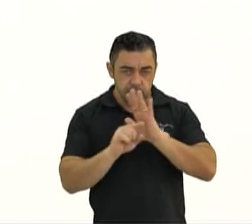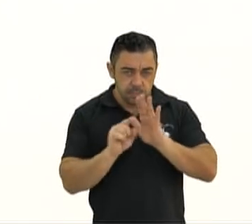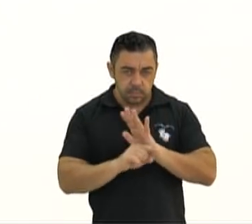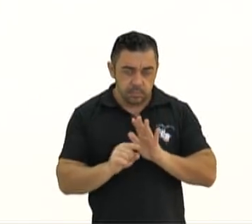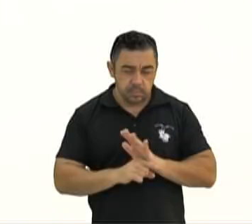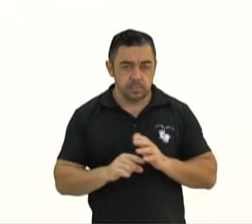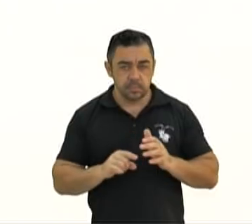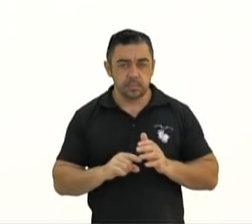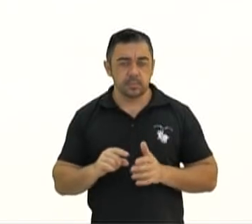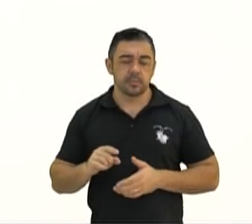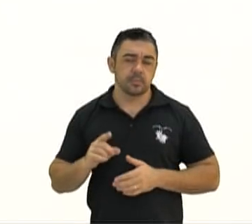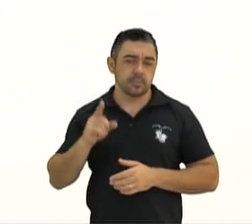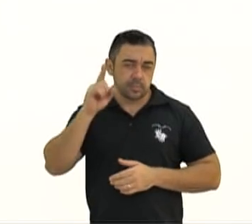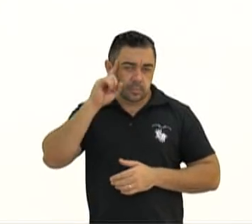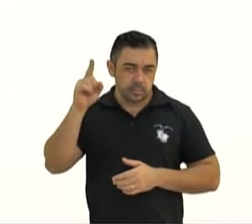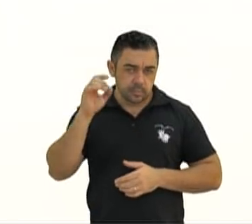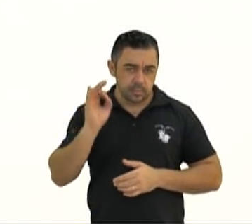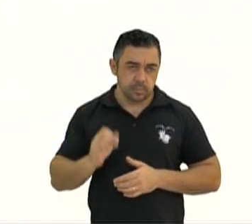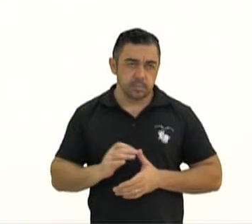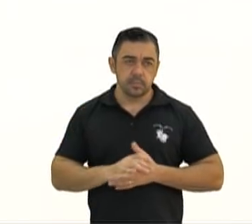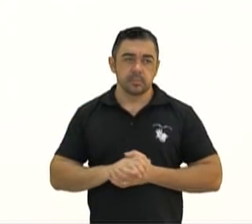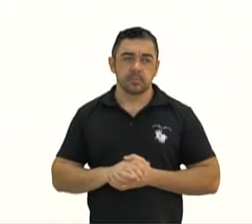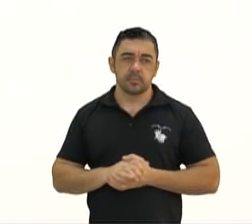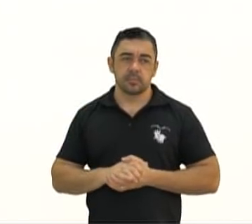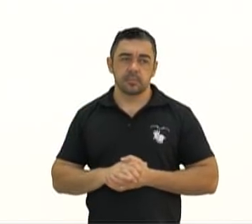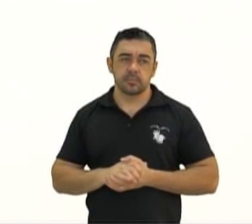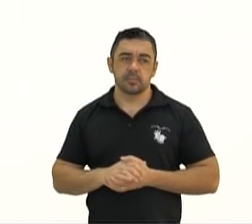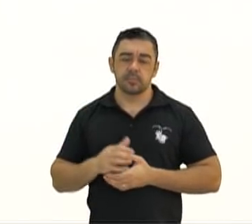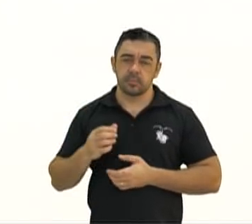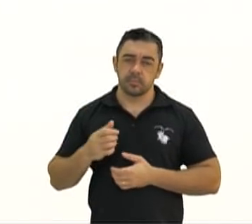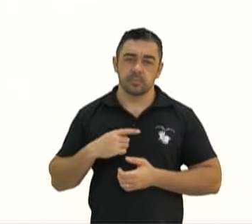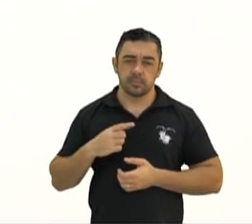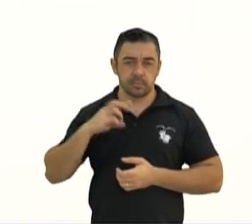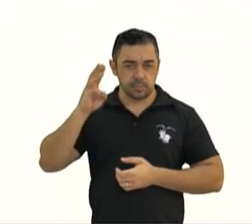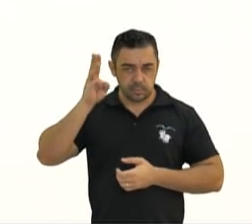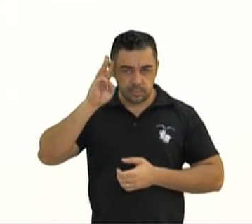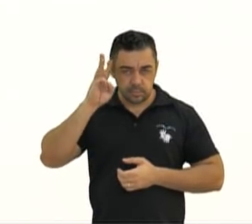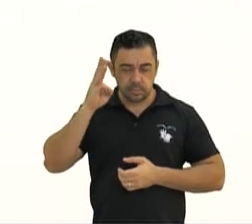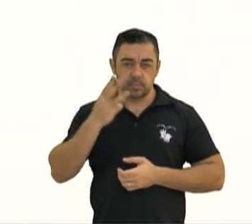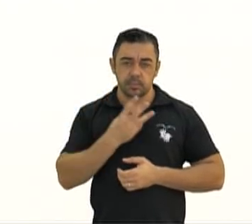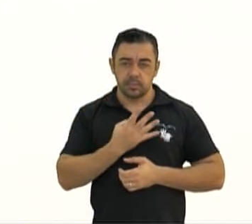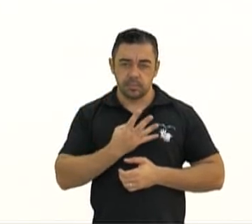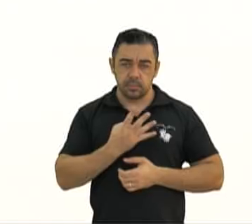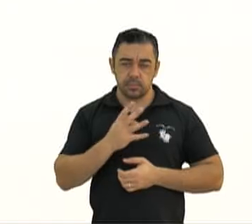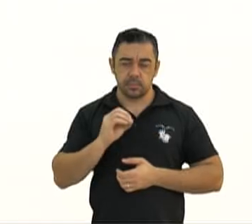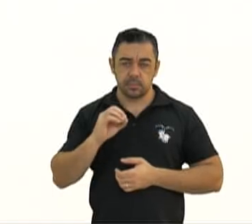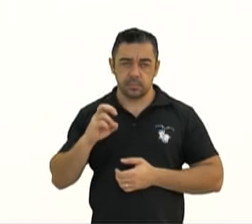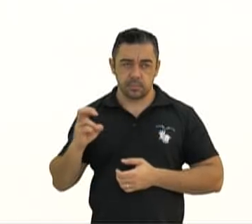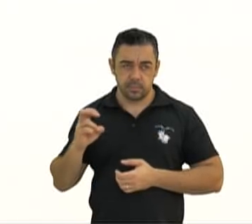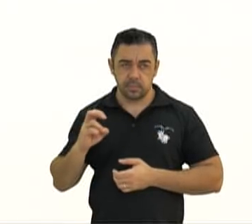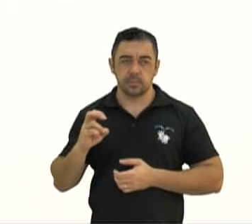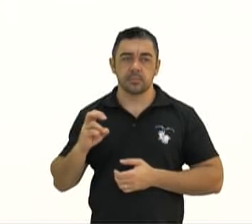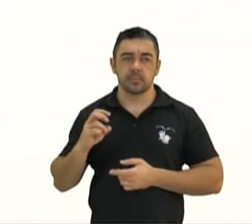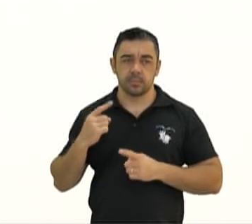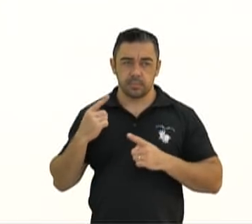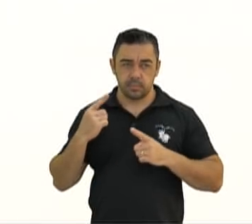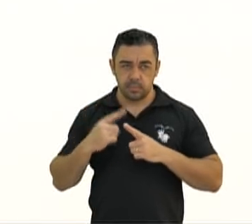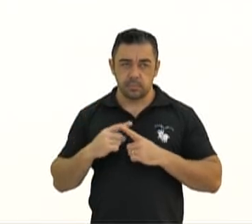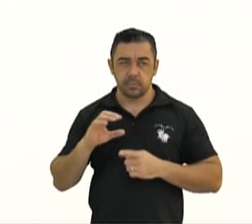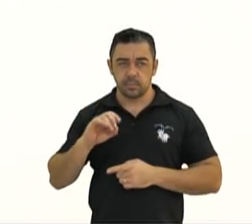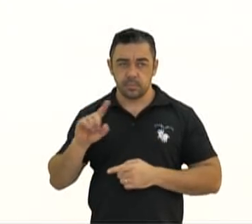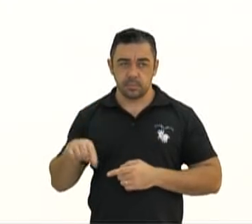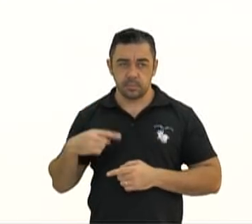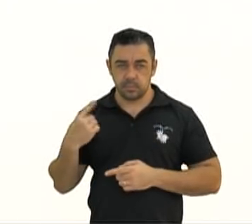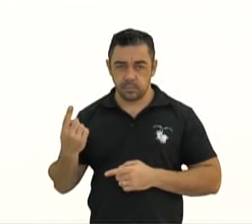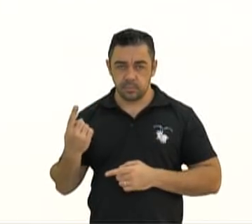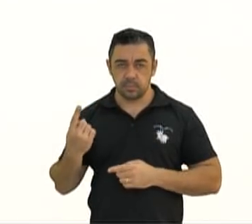em cada dia, ok? Então, na terça, peguei o 405, multipliquei por 0,1.